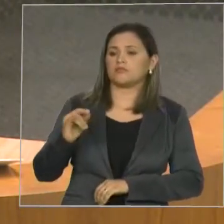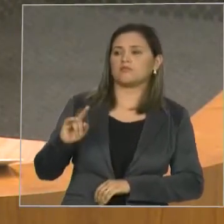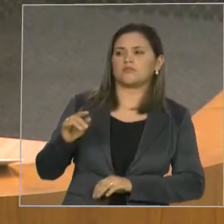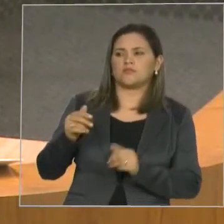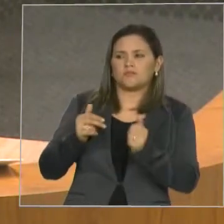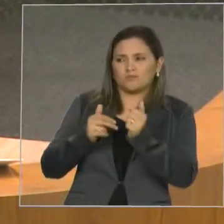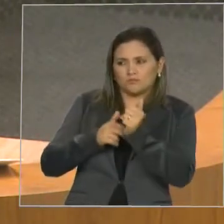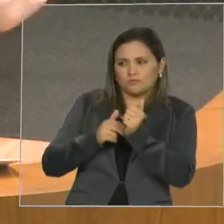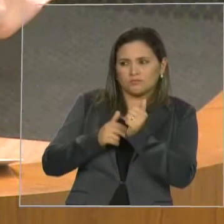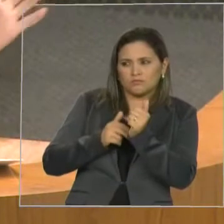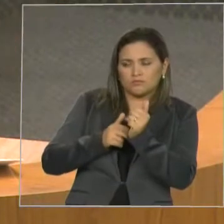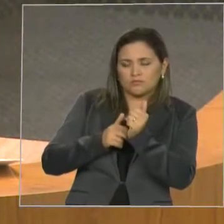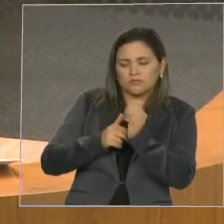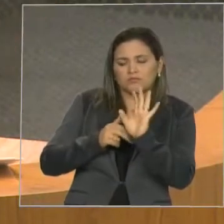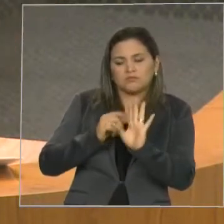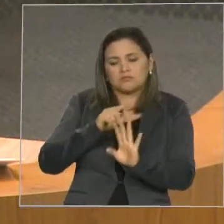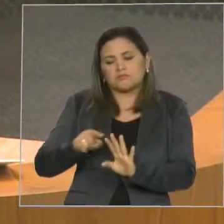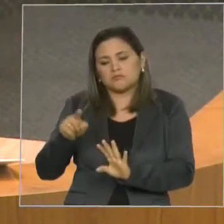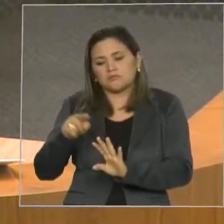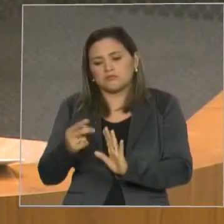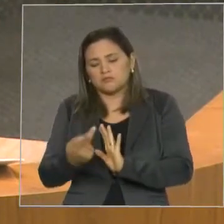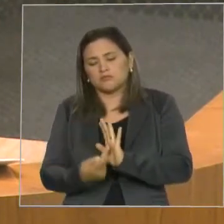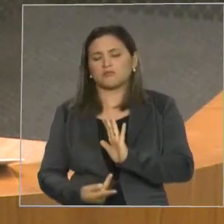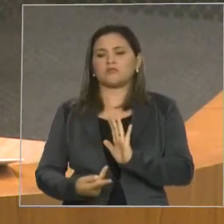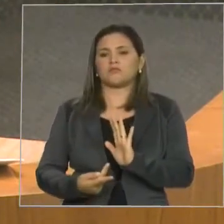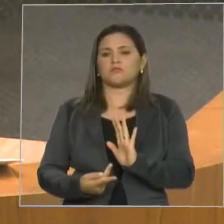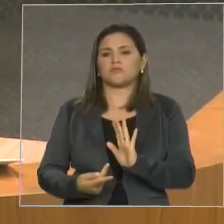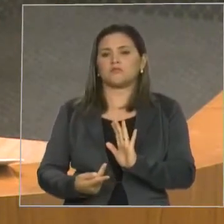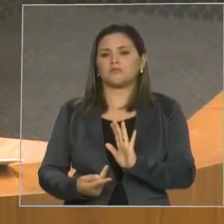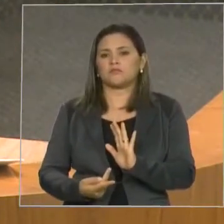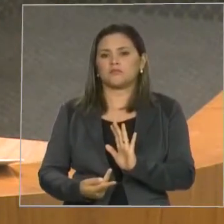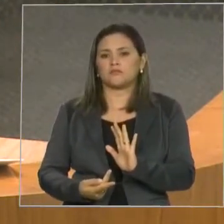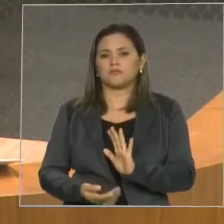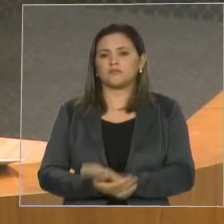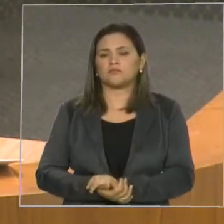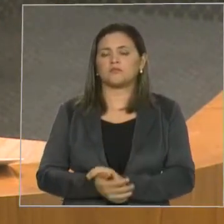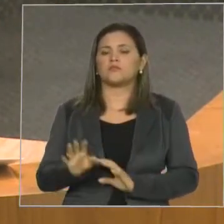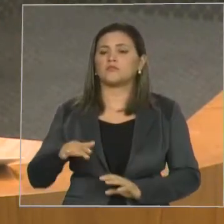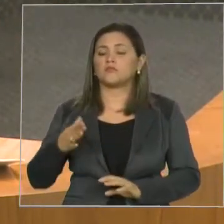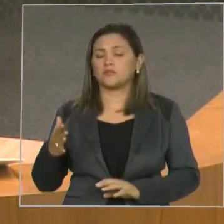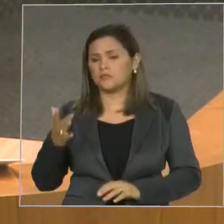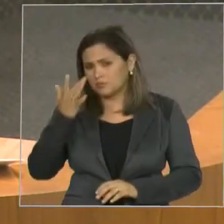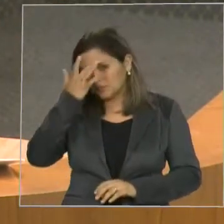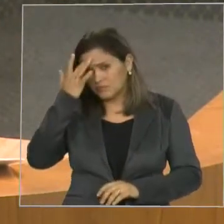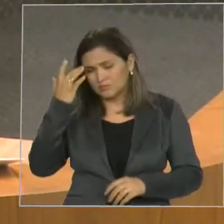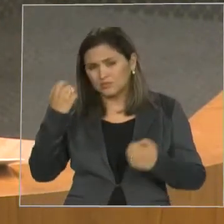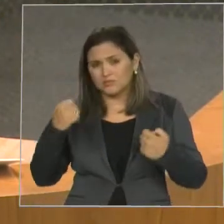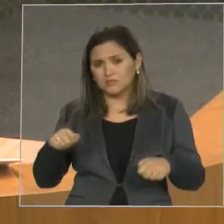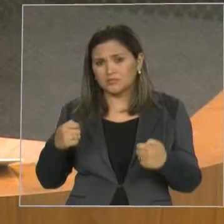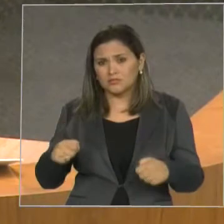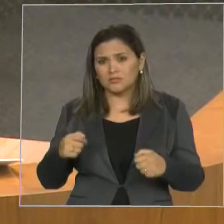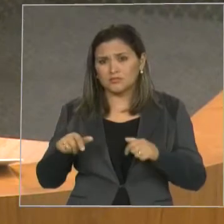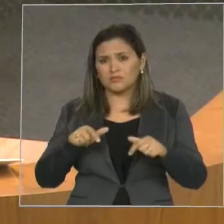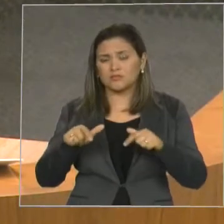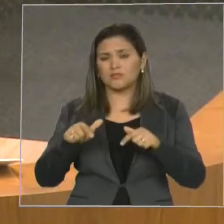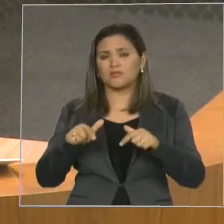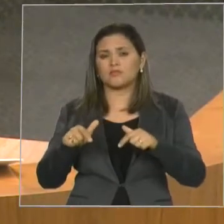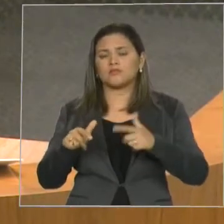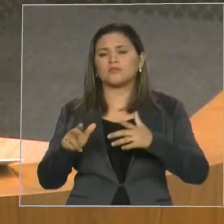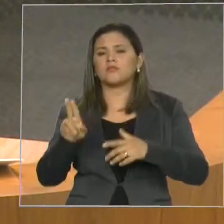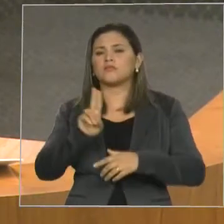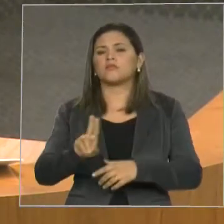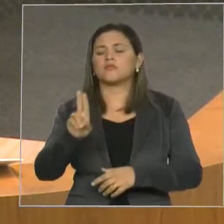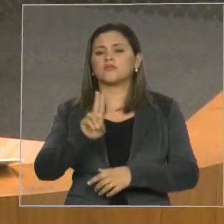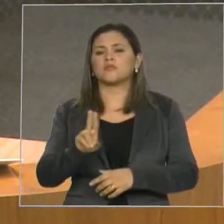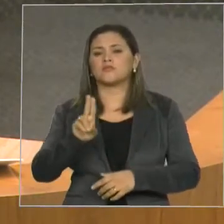projeto. Se não, ou seja, quando um paciente necessita de serviços de saúde no estado de urgência